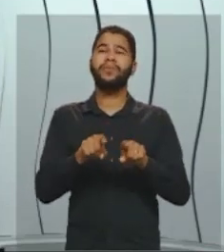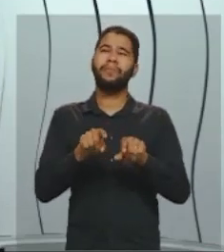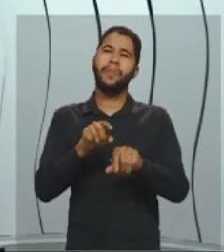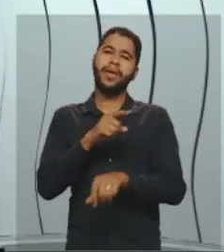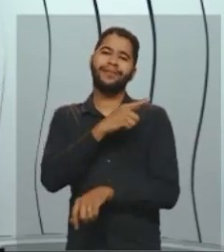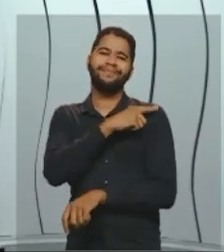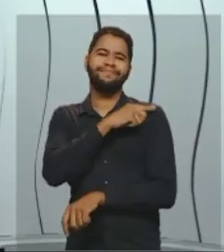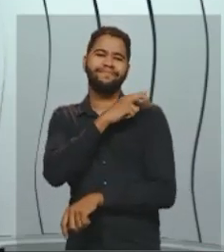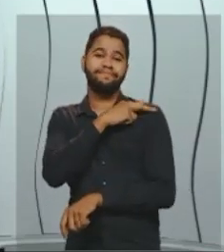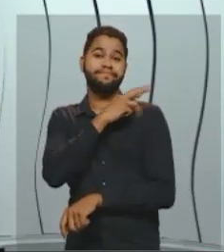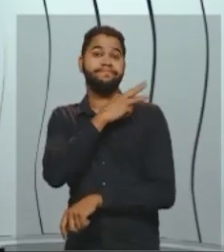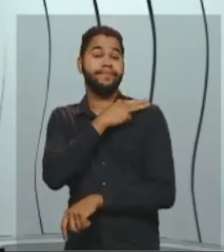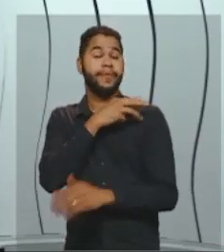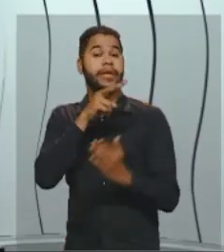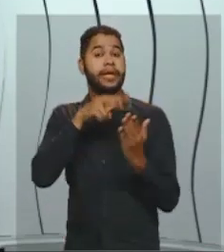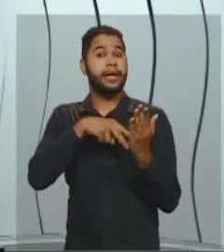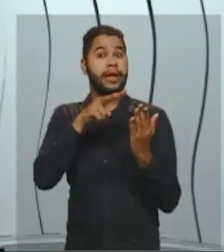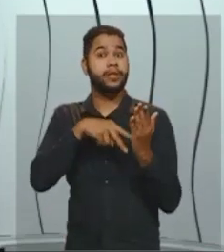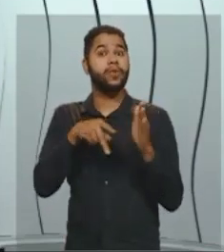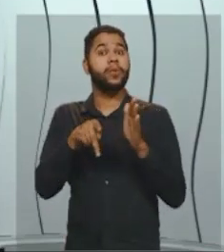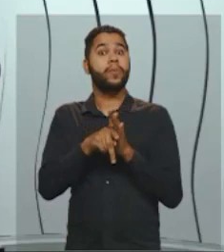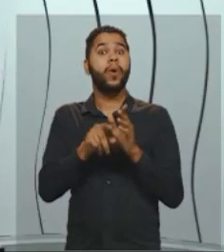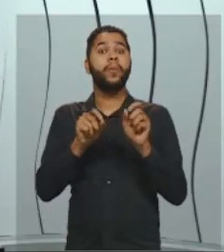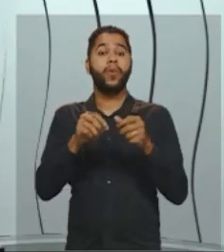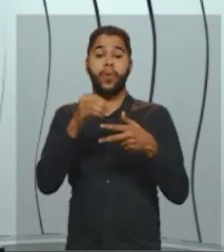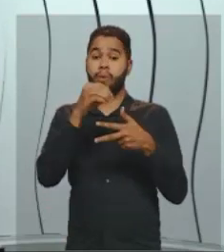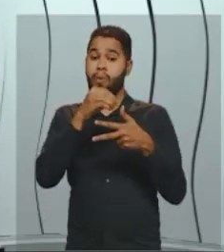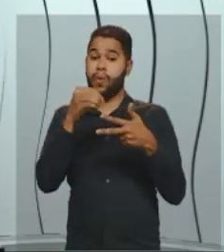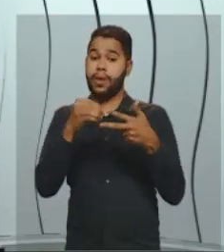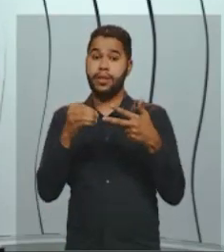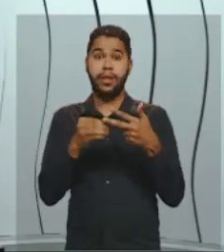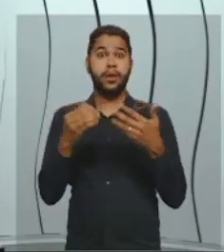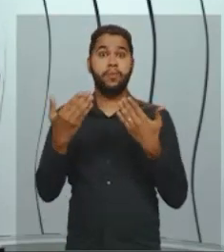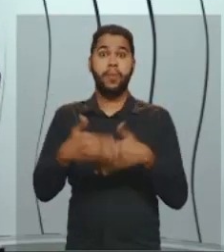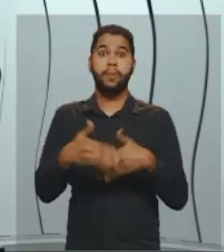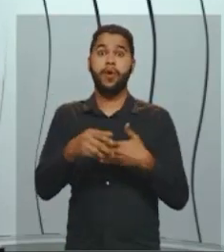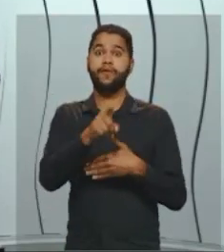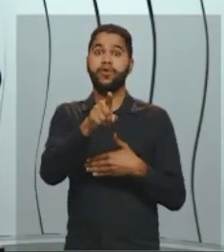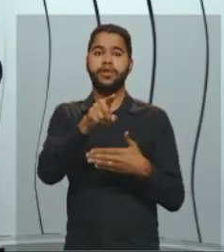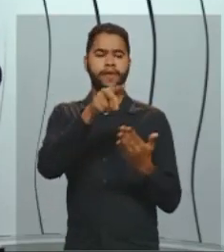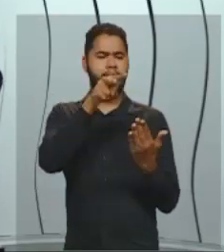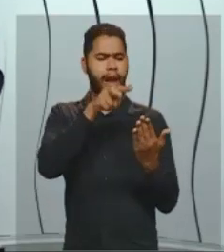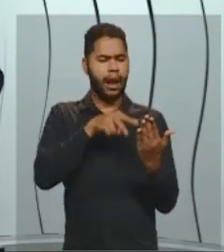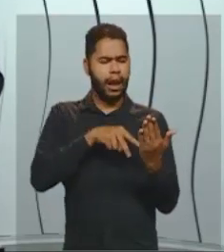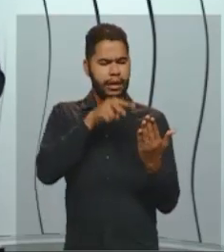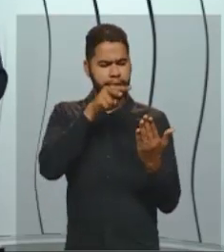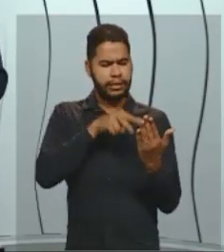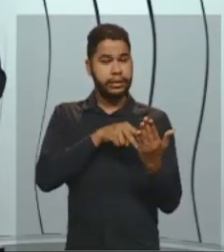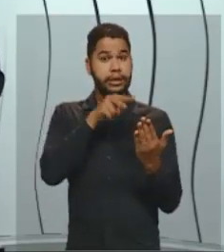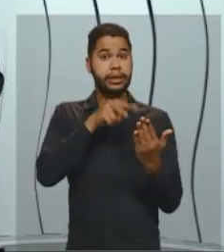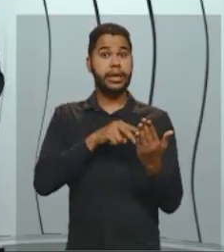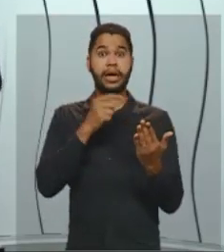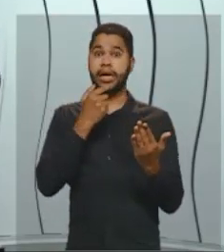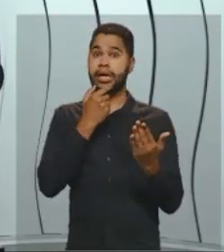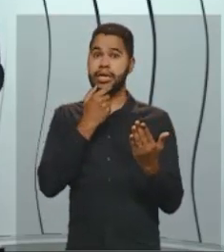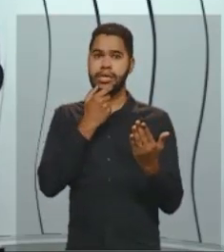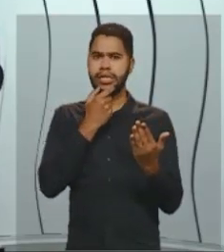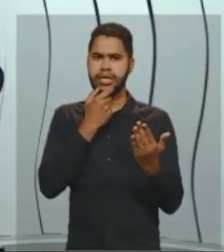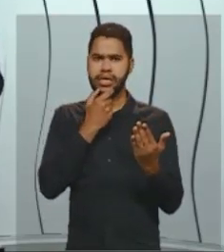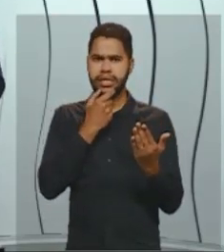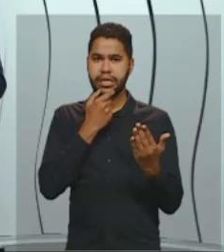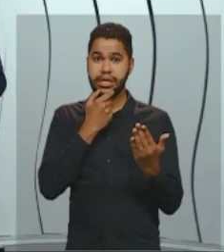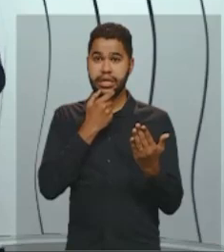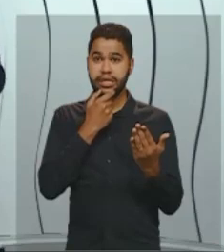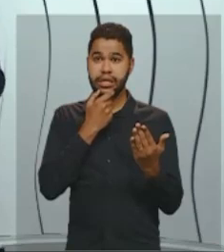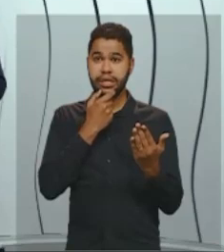a leitura é muito importante para o Enem, o Enem é uma prova de leitura. Leitura em língua inglesa, não língua inglesa,